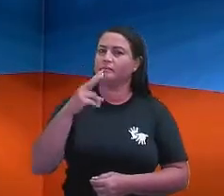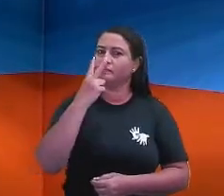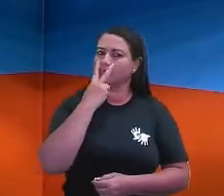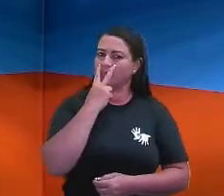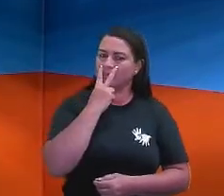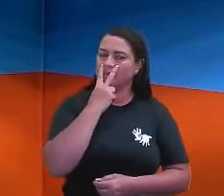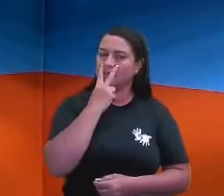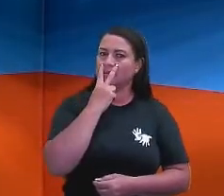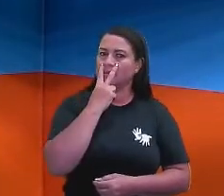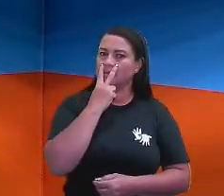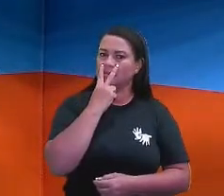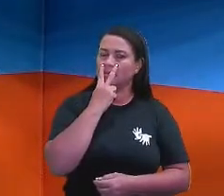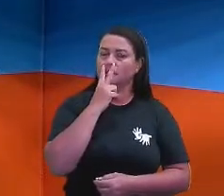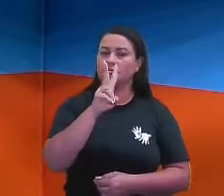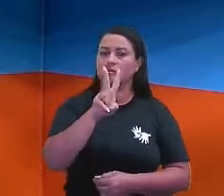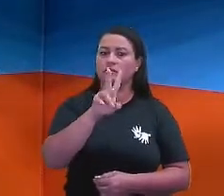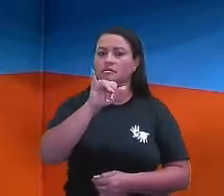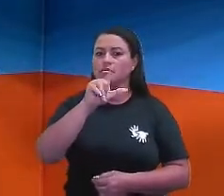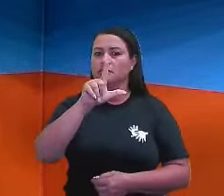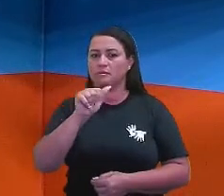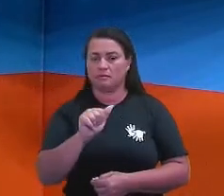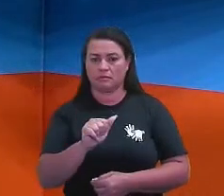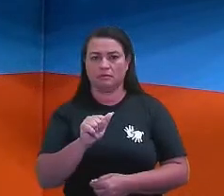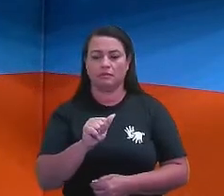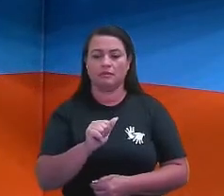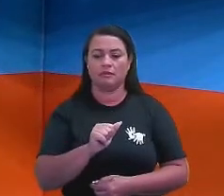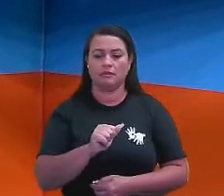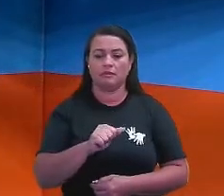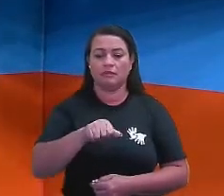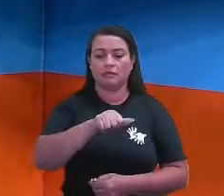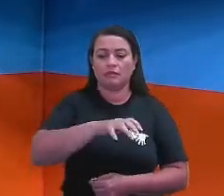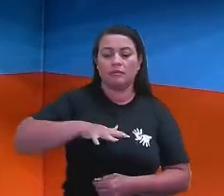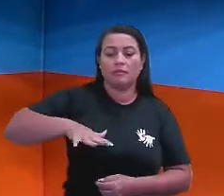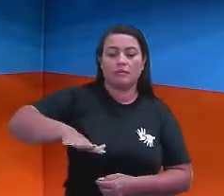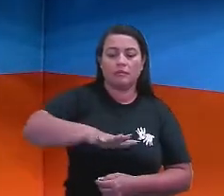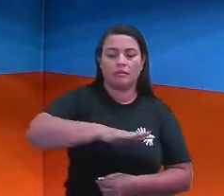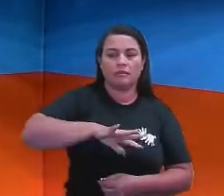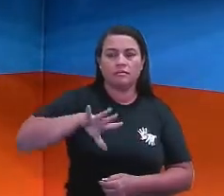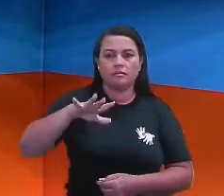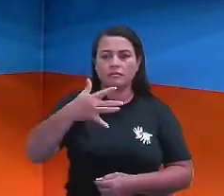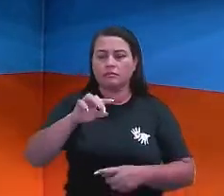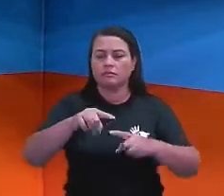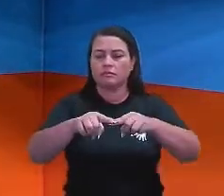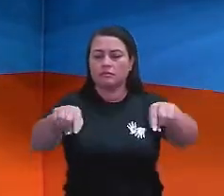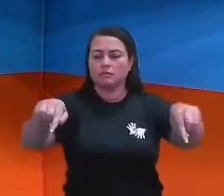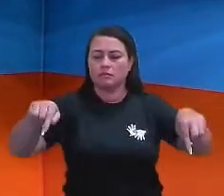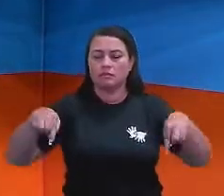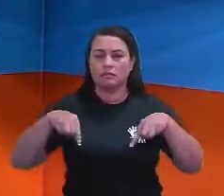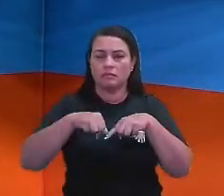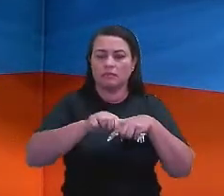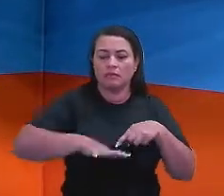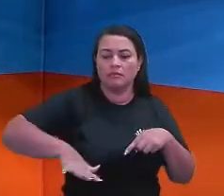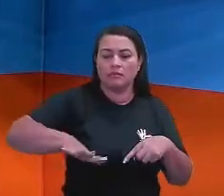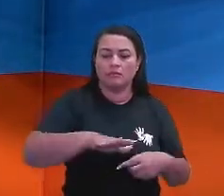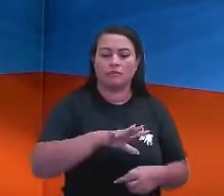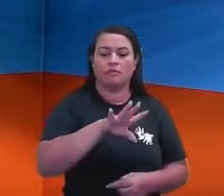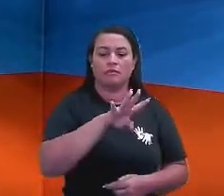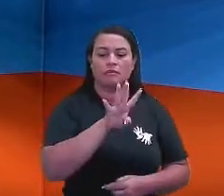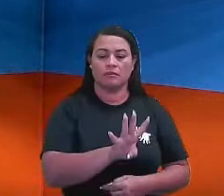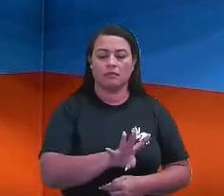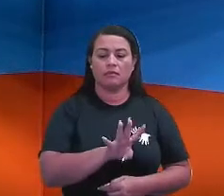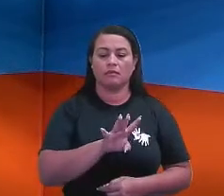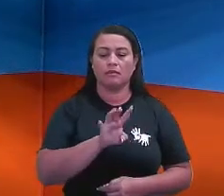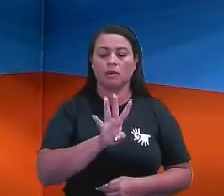era conhecida como vila, né? A área era de aproximadamente 4.419